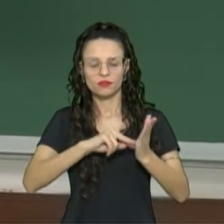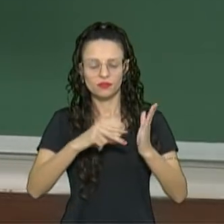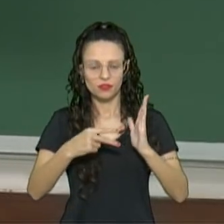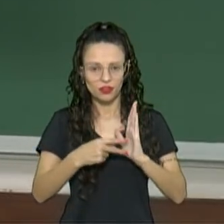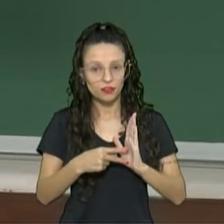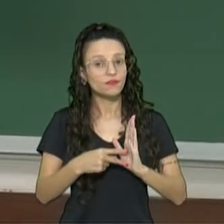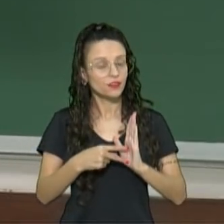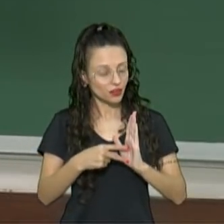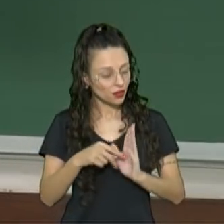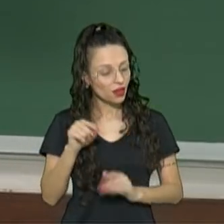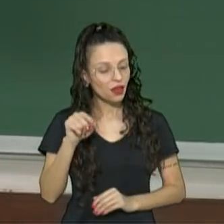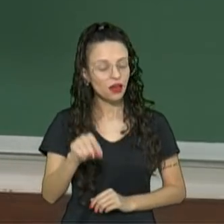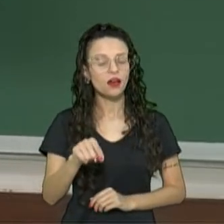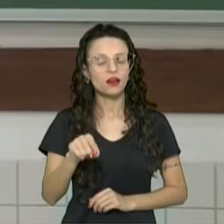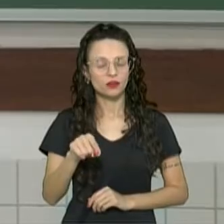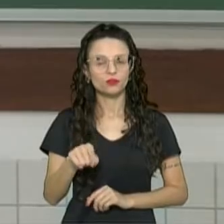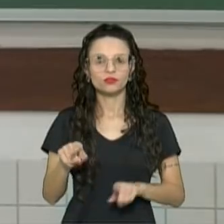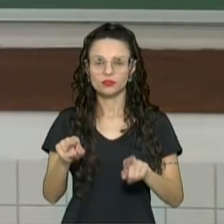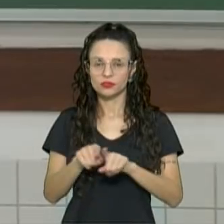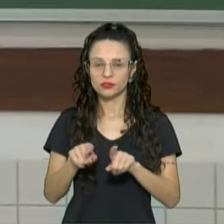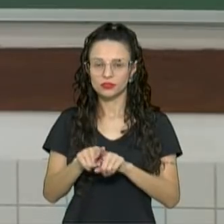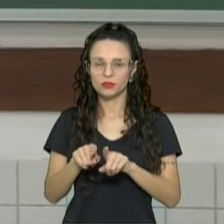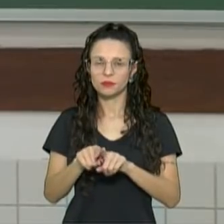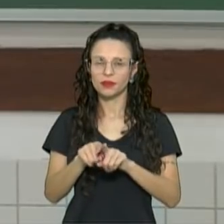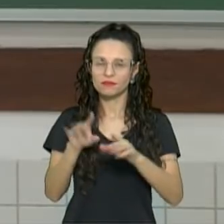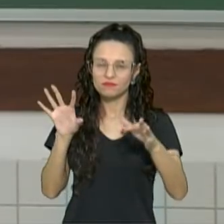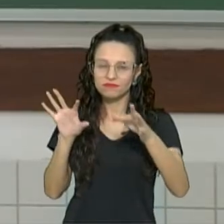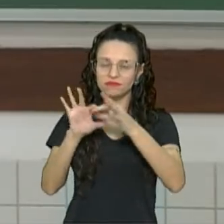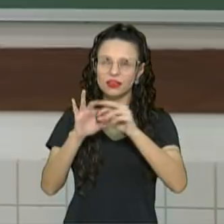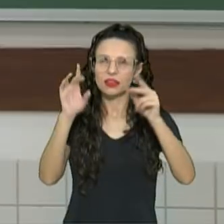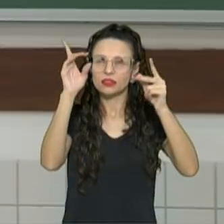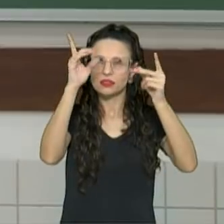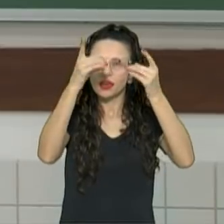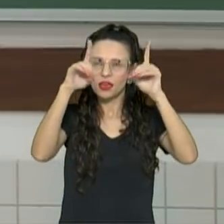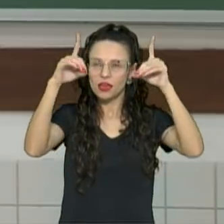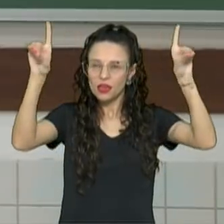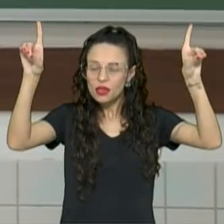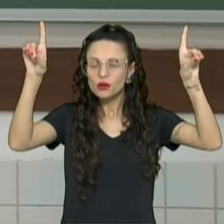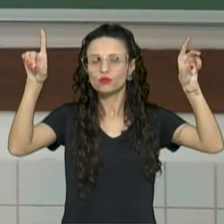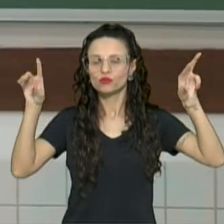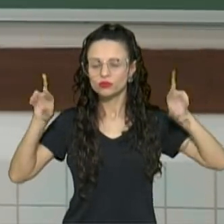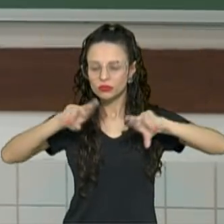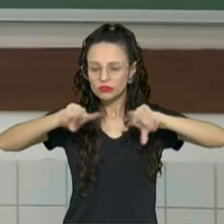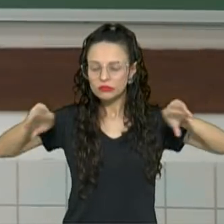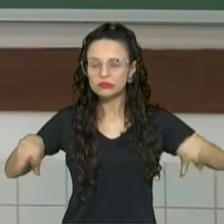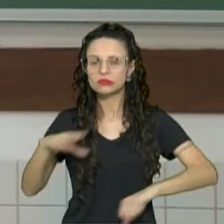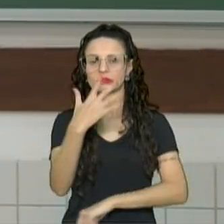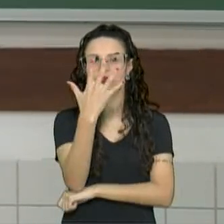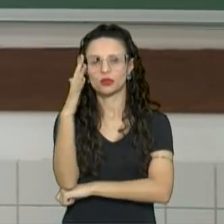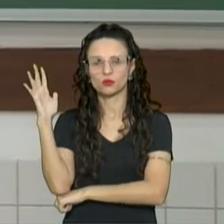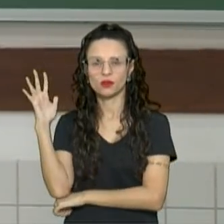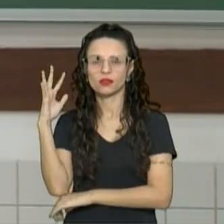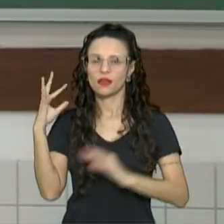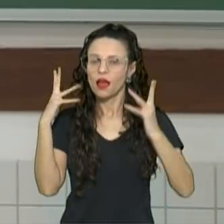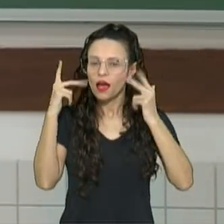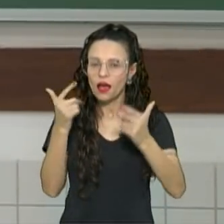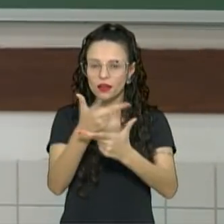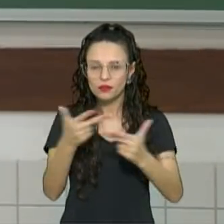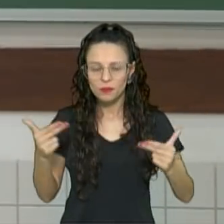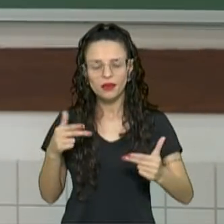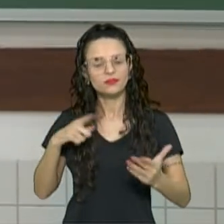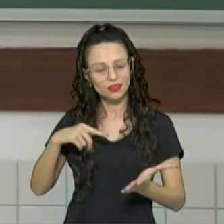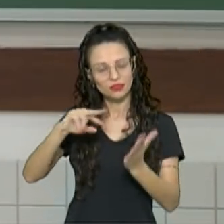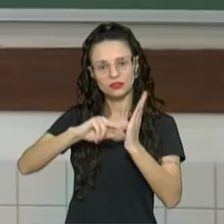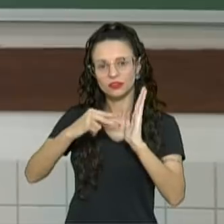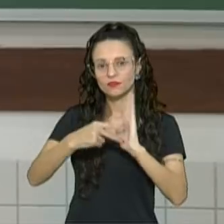significado forte, com grande apelo, né, aos deuses, à natureza, aos animais, né? Então tudo tem significado, nada é feito